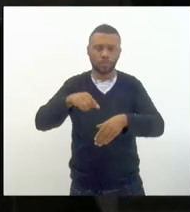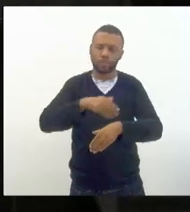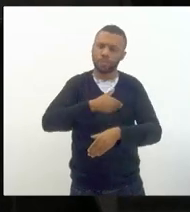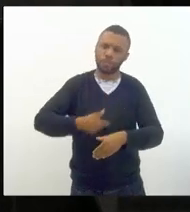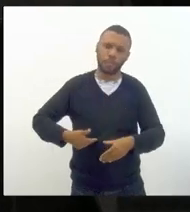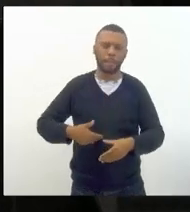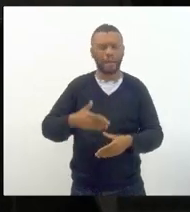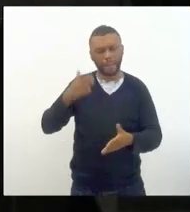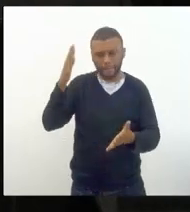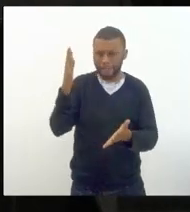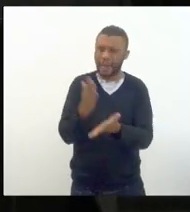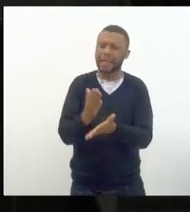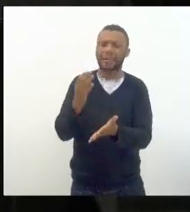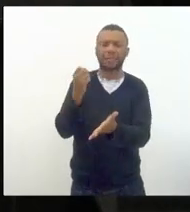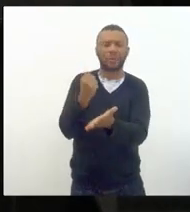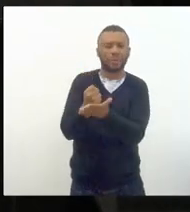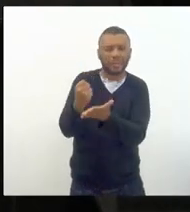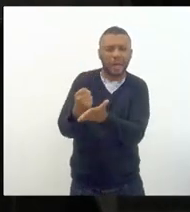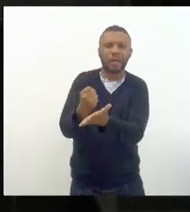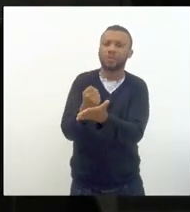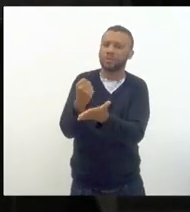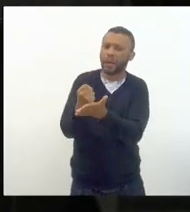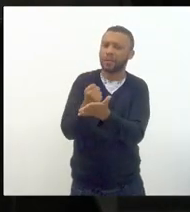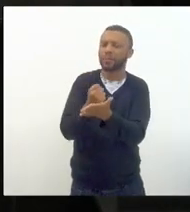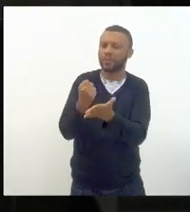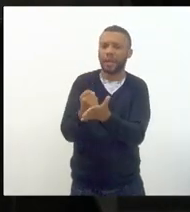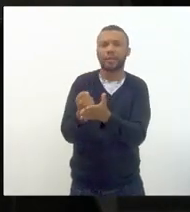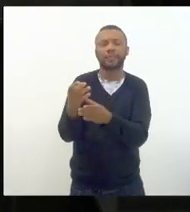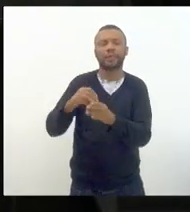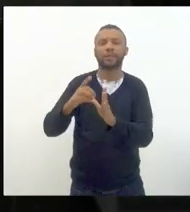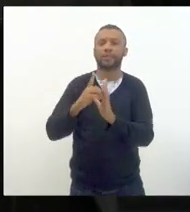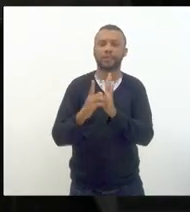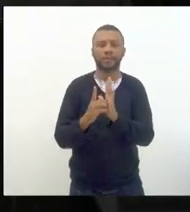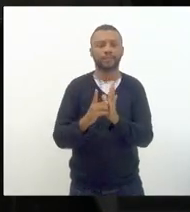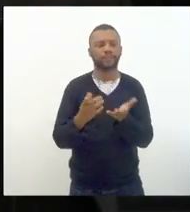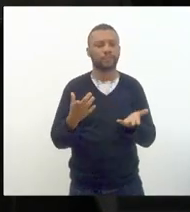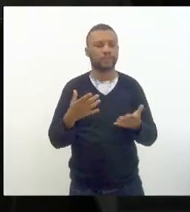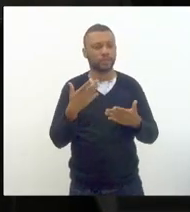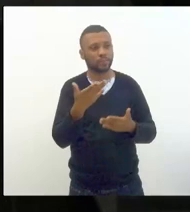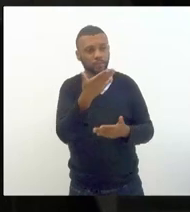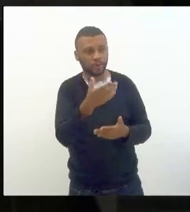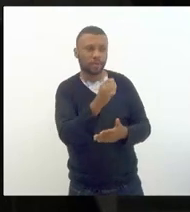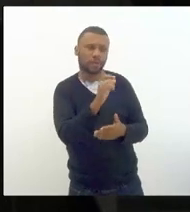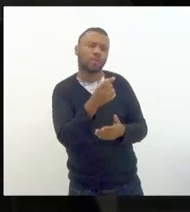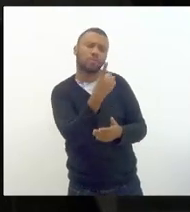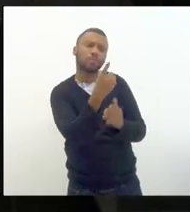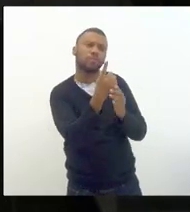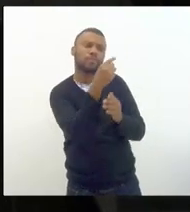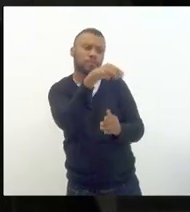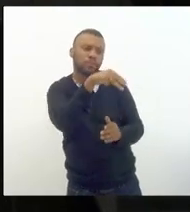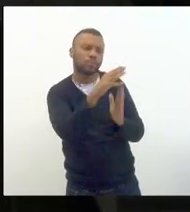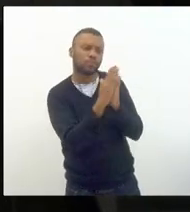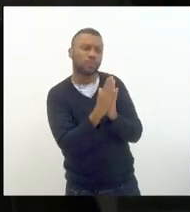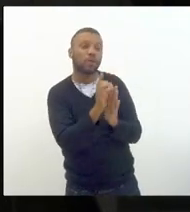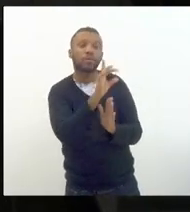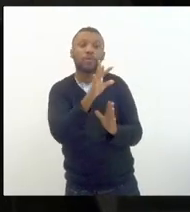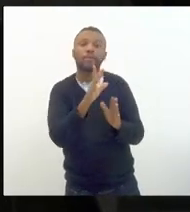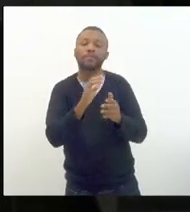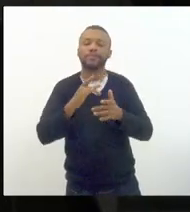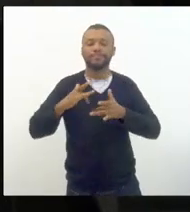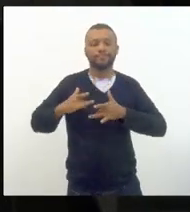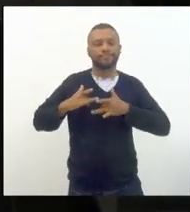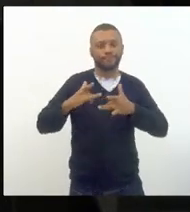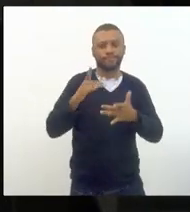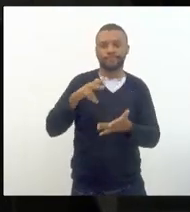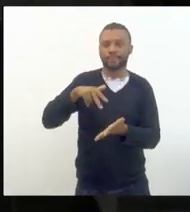acabar com essa história de tanta terceirização tanta terceirização no Detran de pintado de azul vossa excelência me conceder mais um minuto é só para me solidarizar